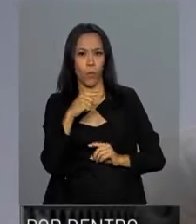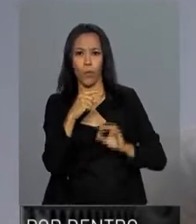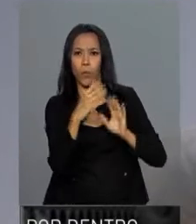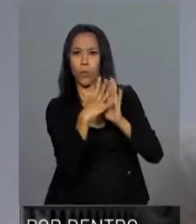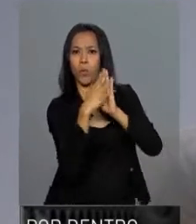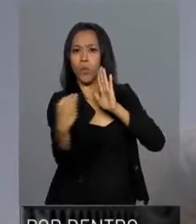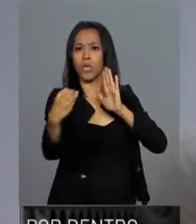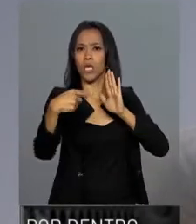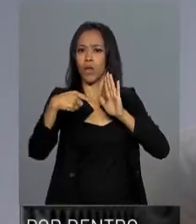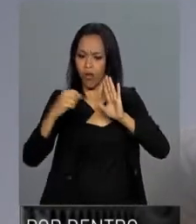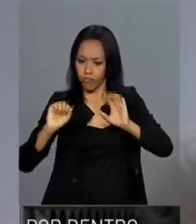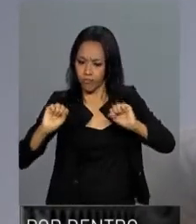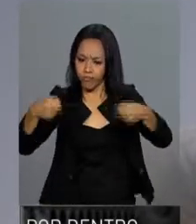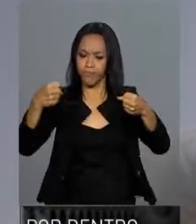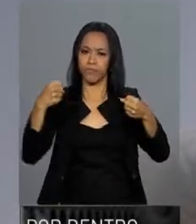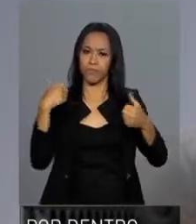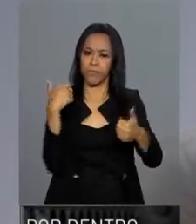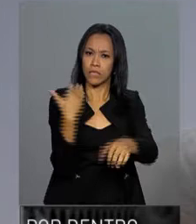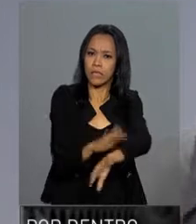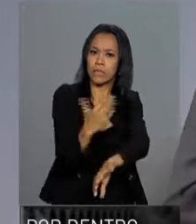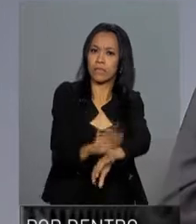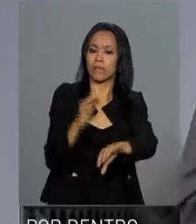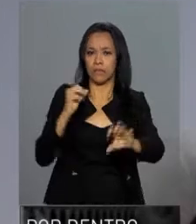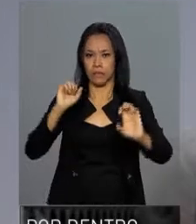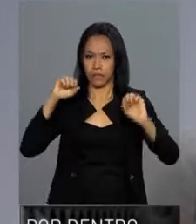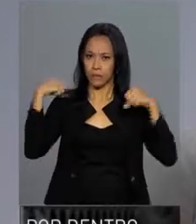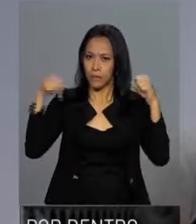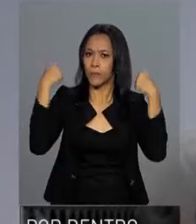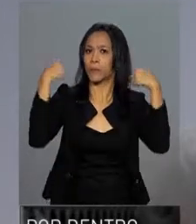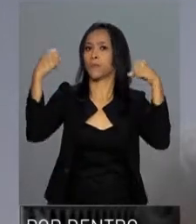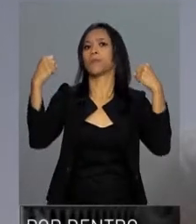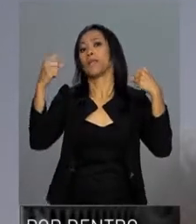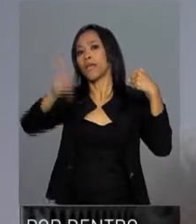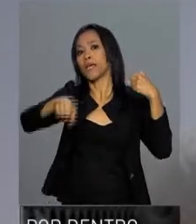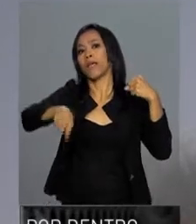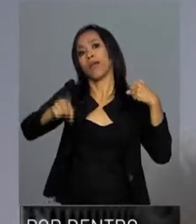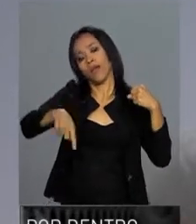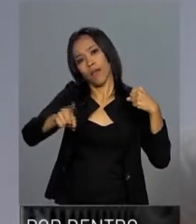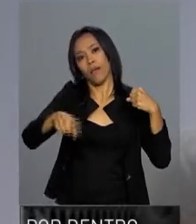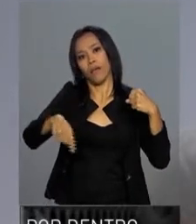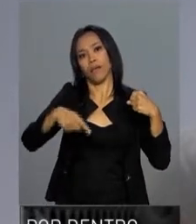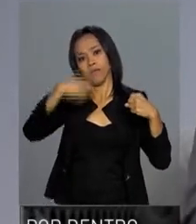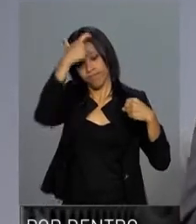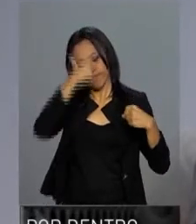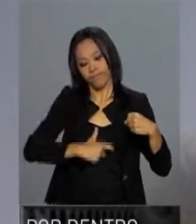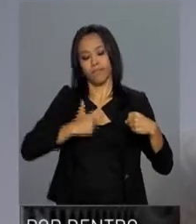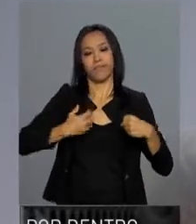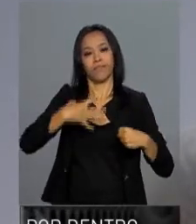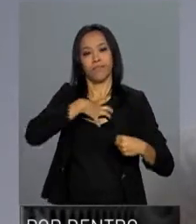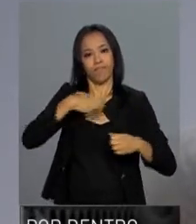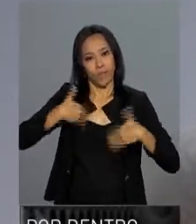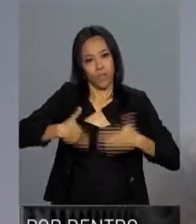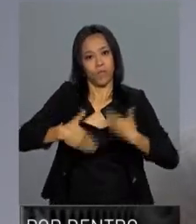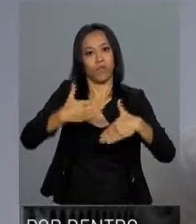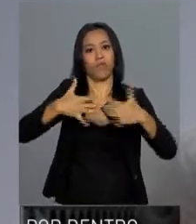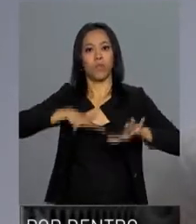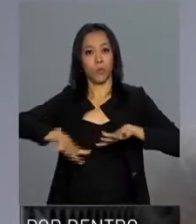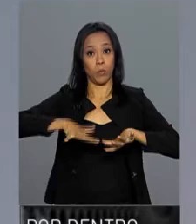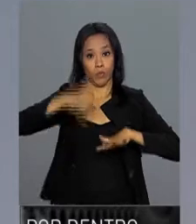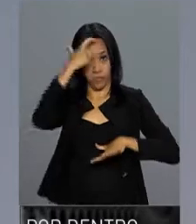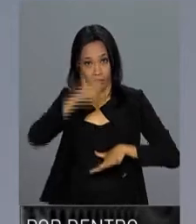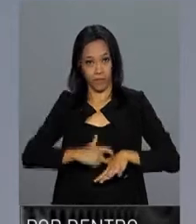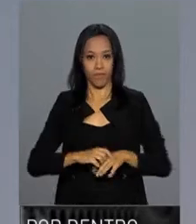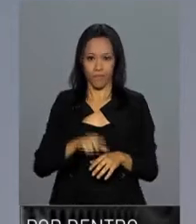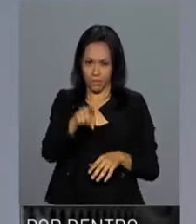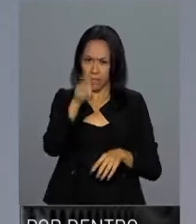física venho prática da atividade esportiva como instrumento da sua actividade desenvolvimento da sua actividade motora tem muita